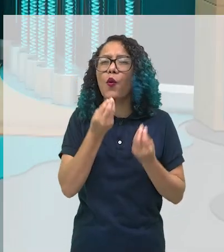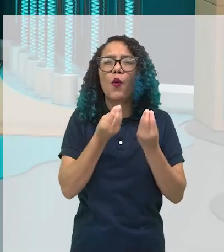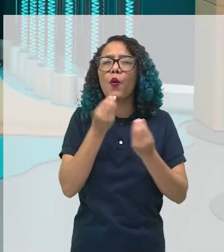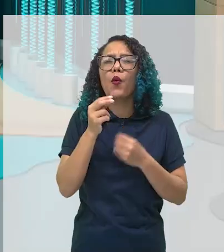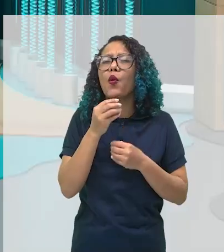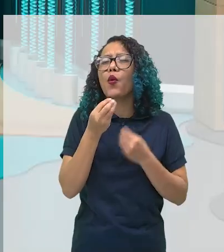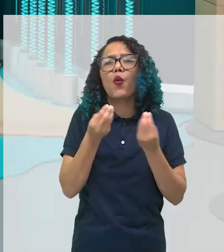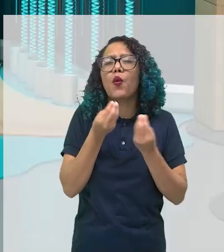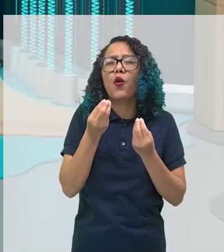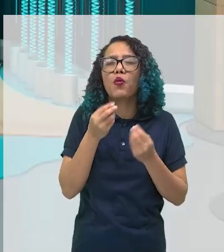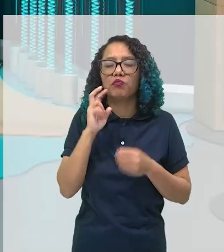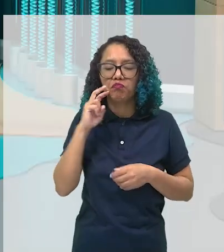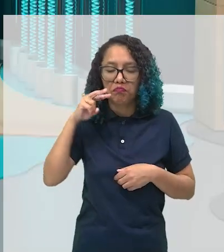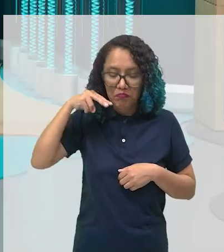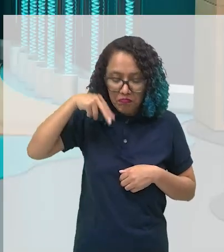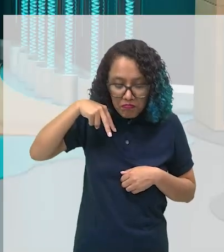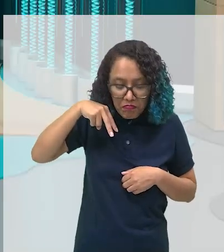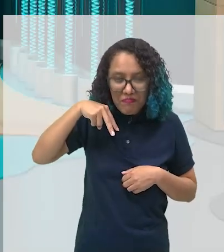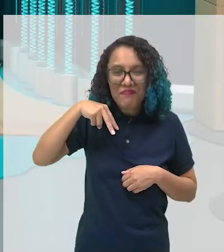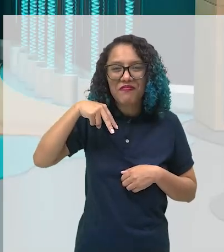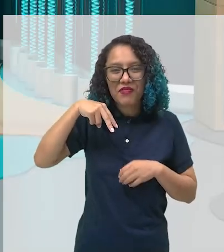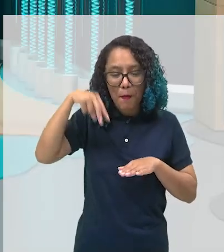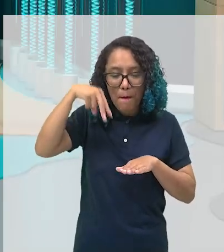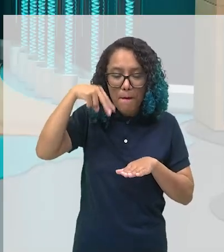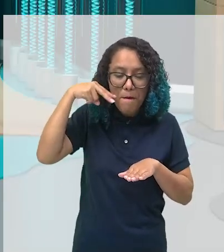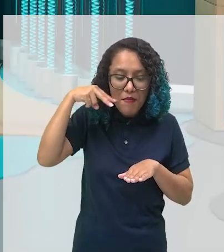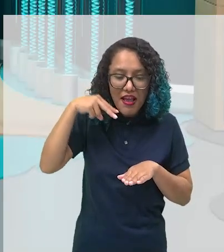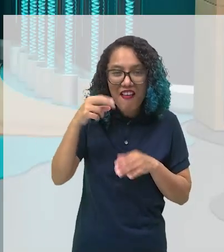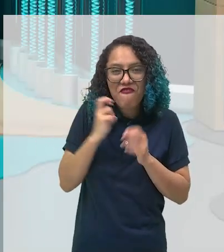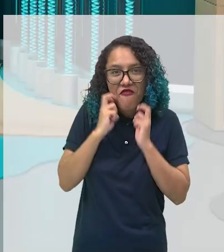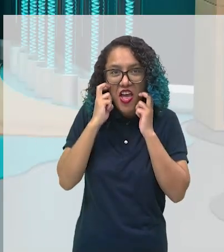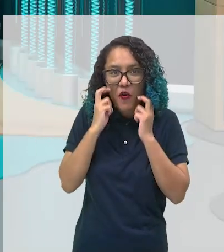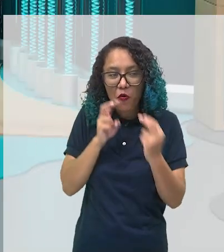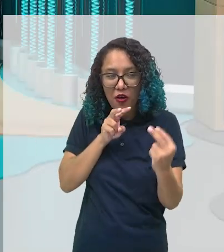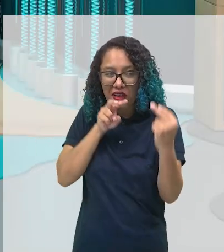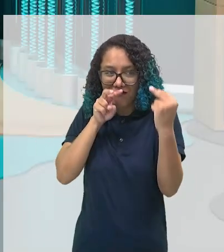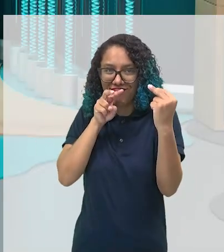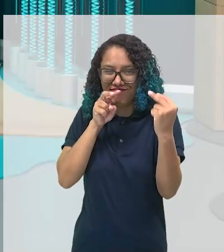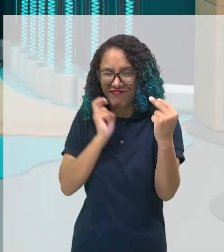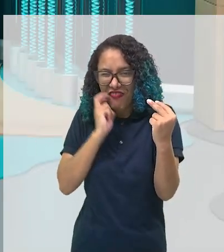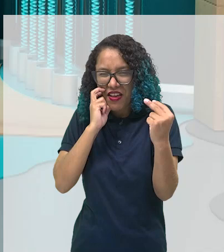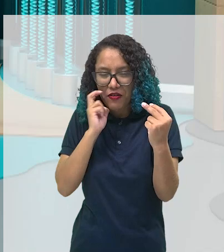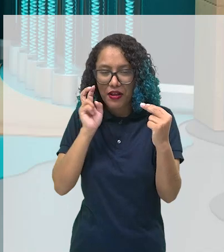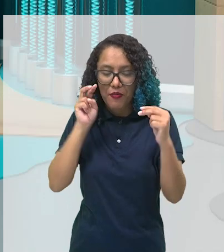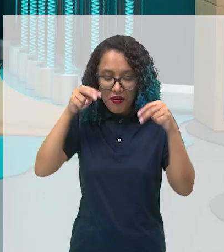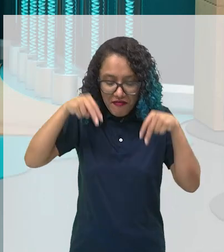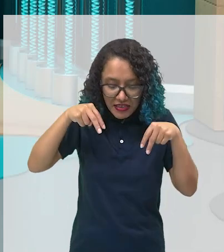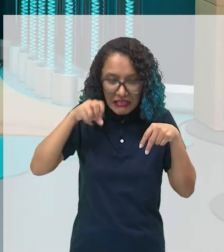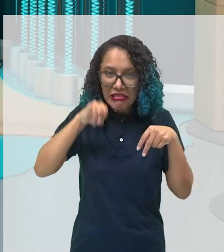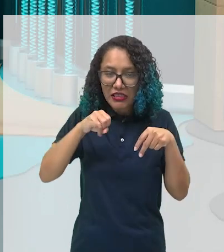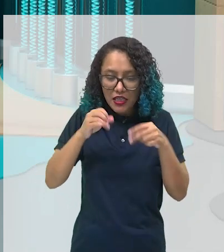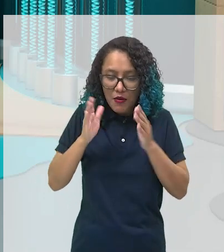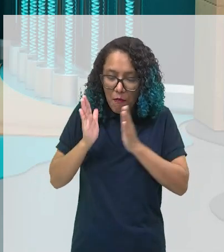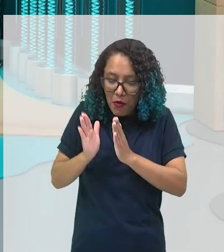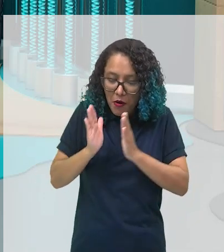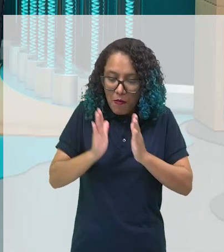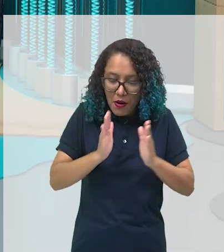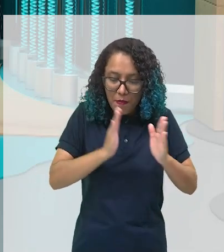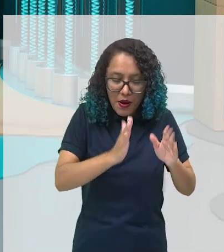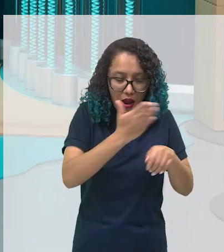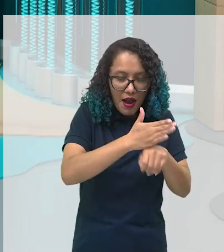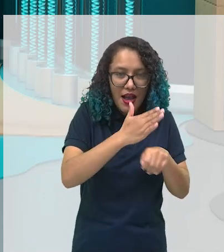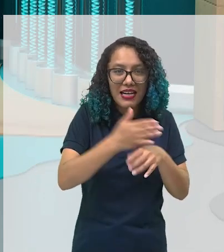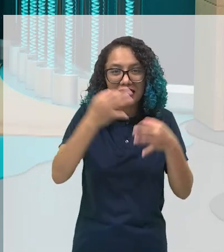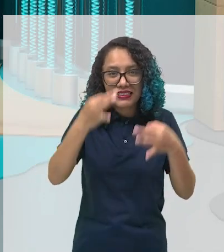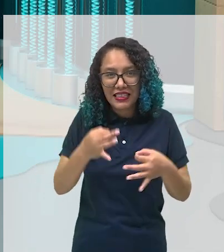por vergonha de olhar para outra pessoa, como também para ver se está acertando os passos. Então quer ficar dançando o tempo